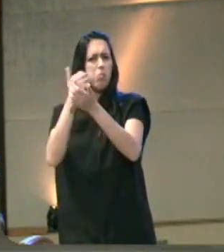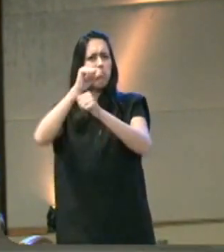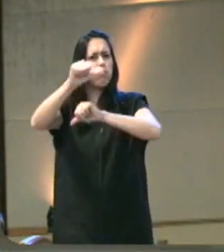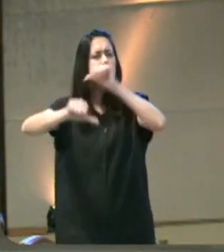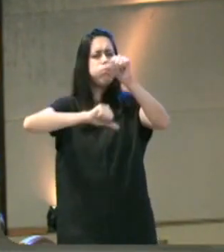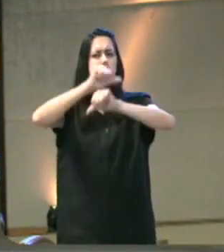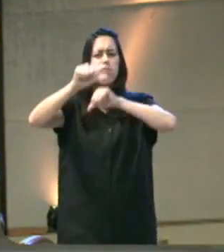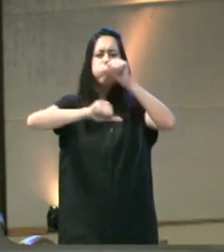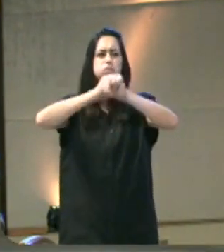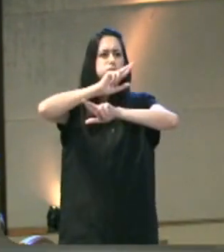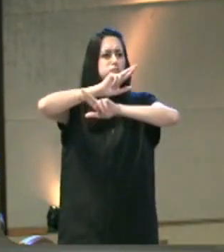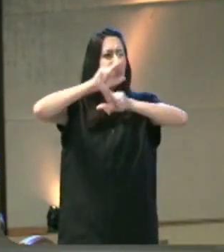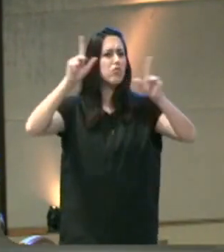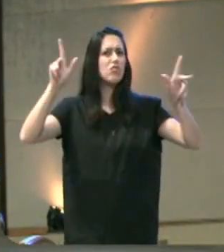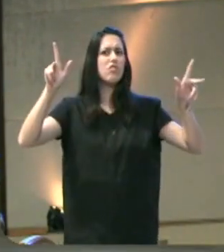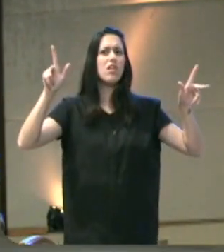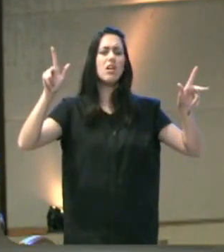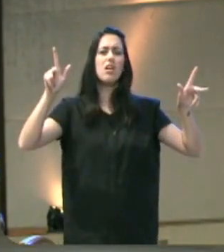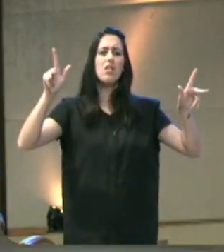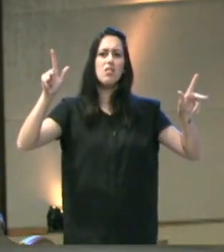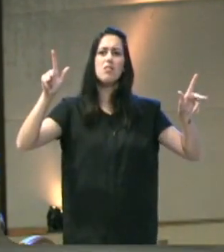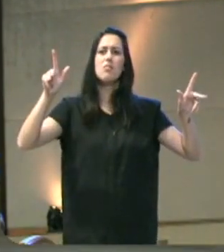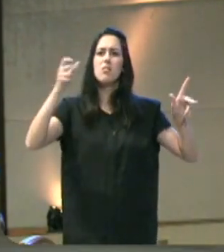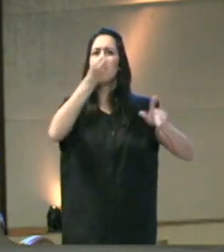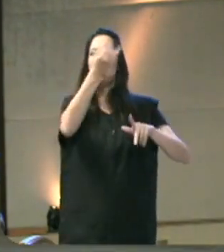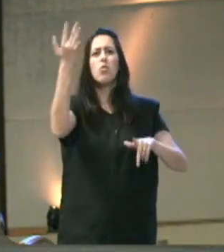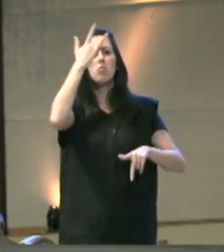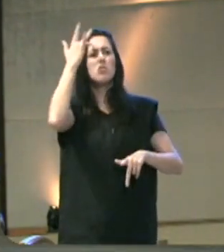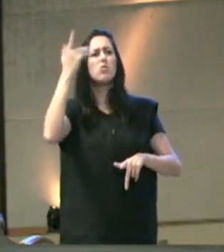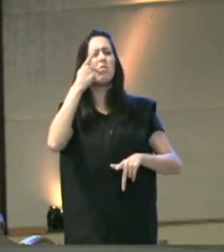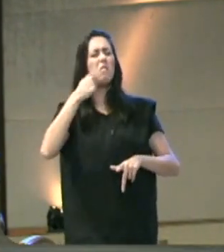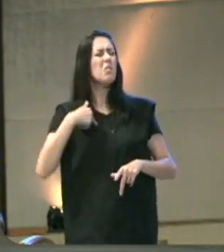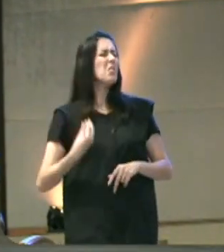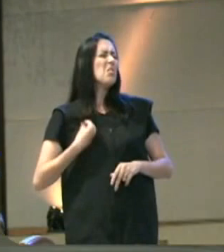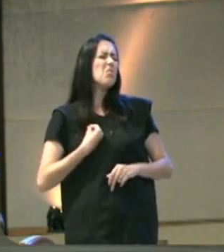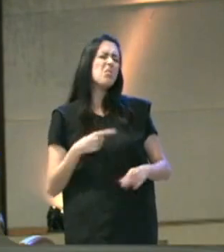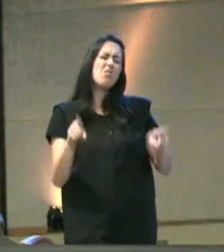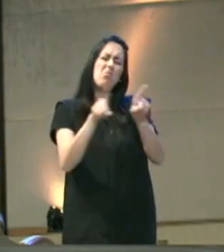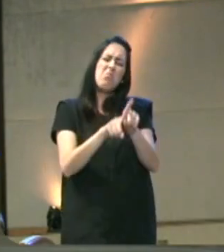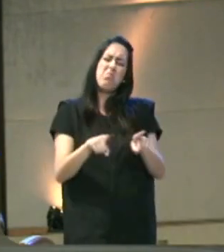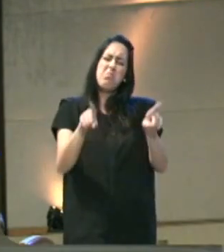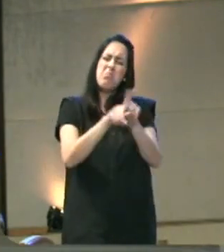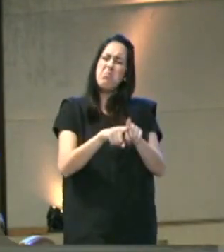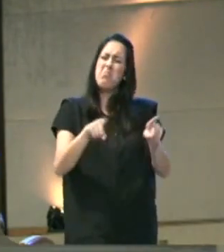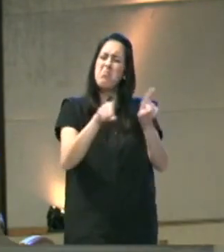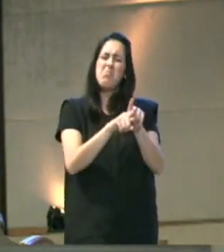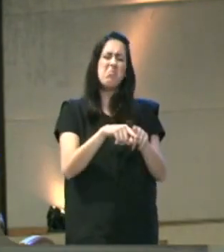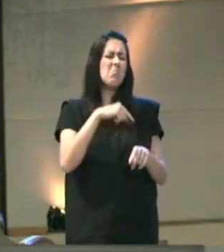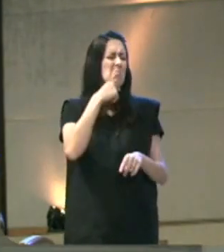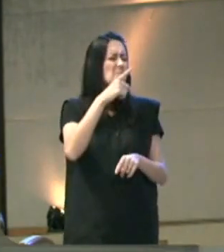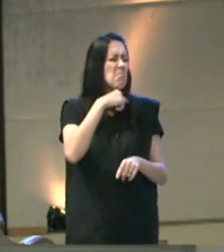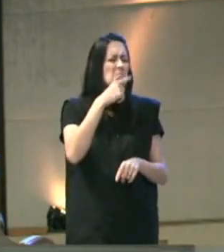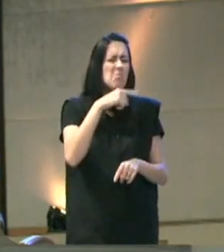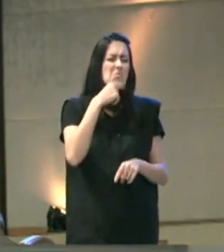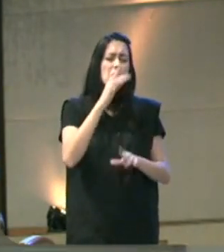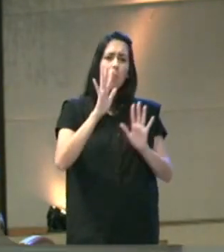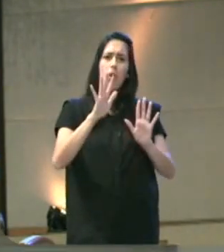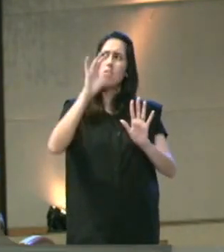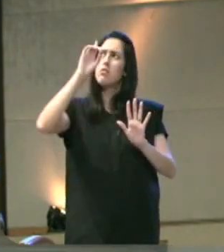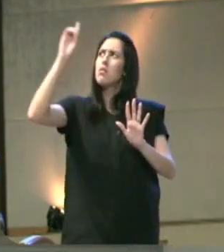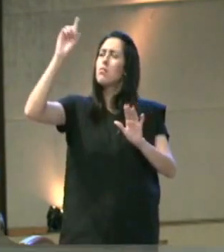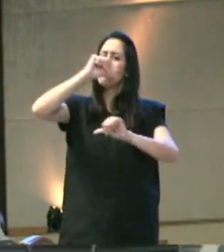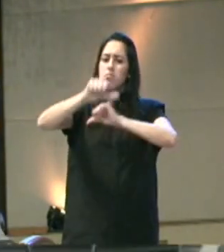acreditavam piamente que não podia haver mudança na sua vida, até o dia em que o Espírito de Deus pegou